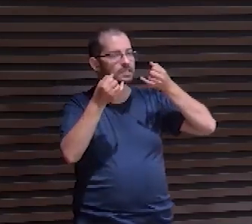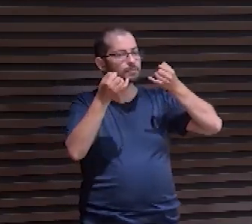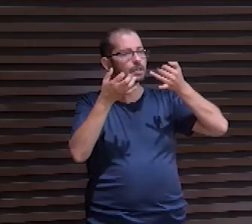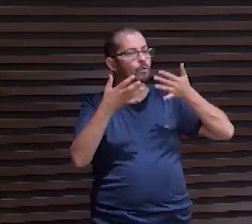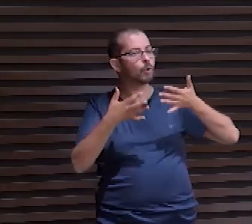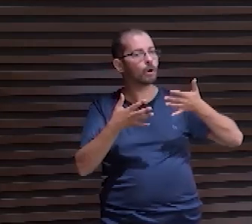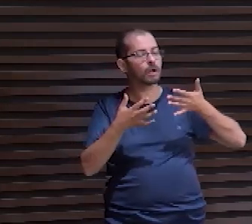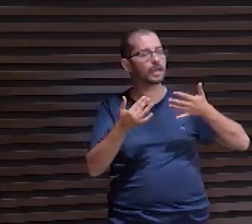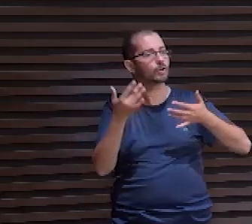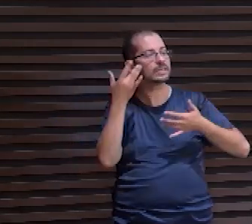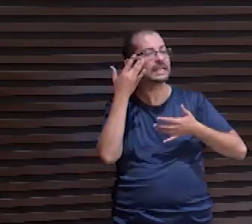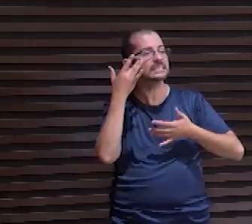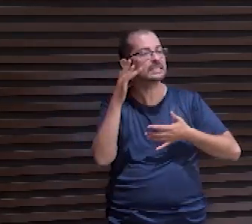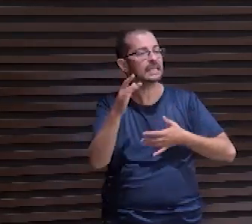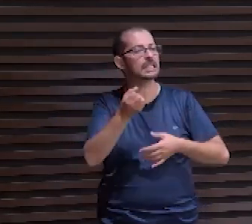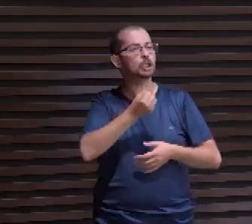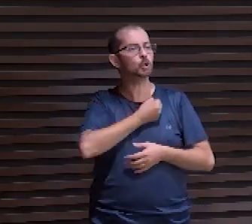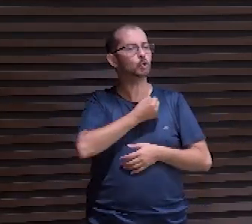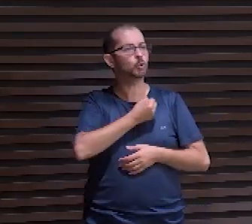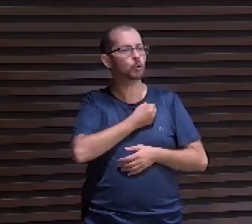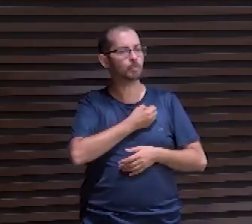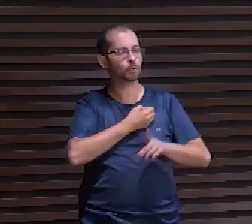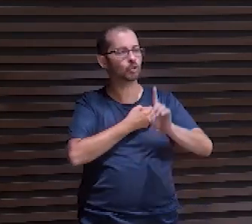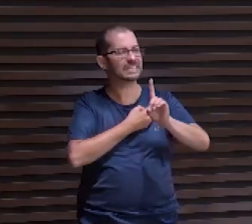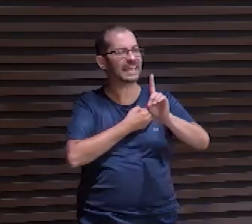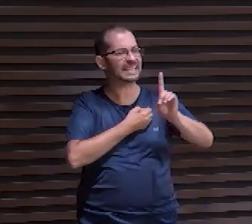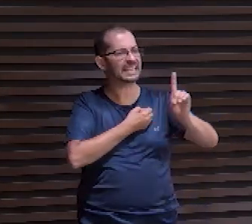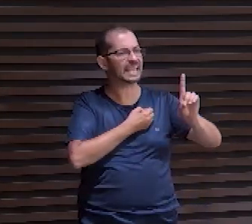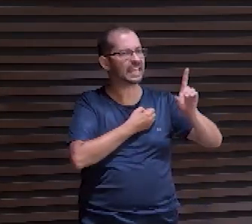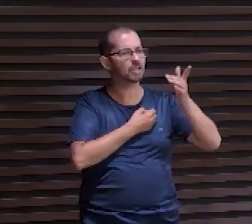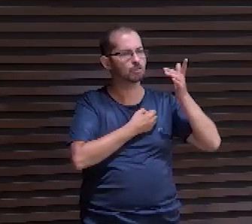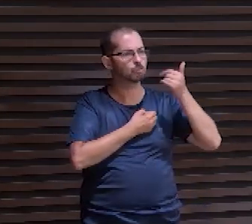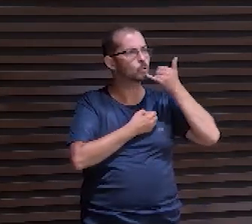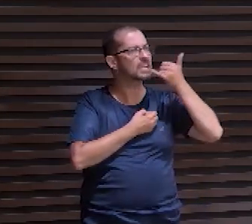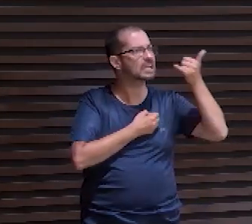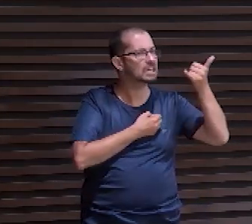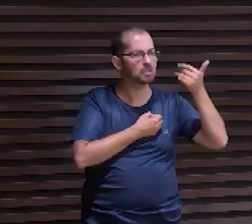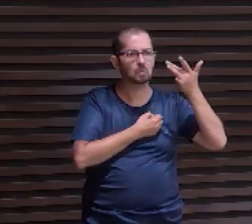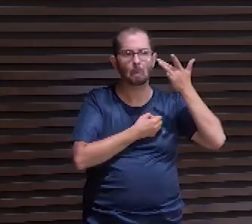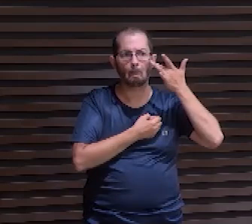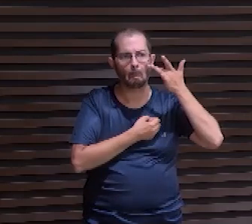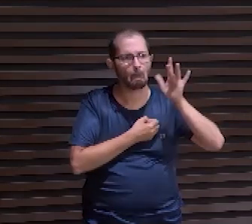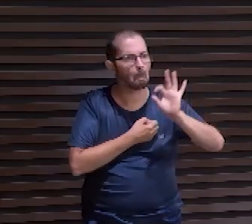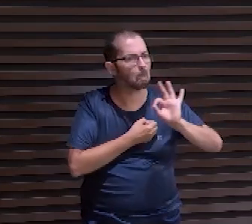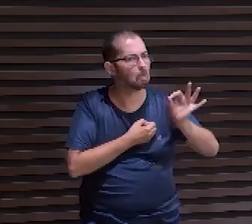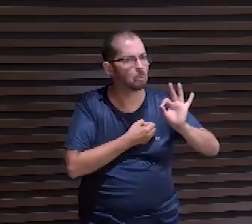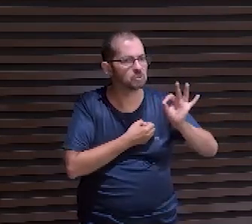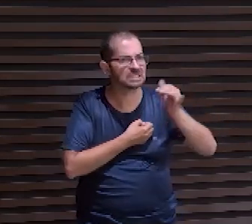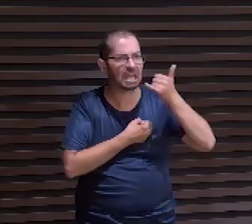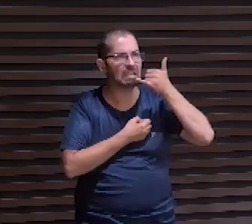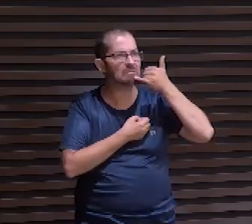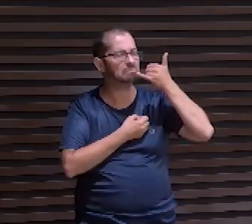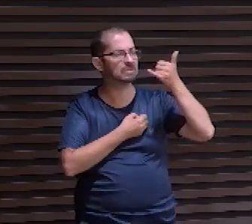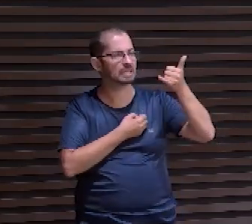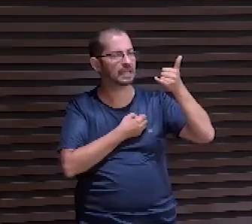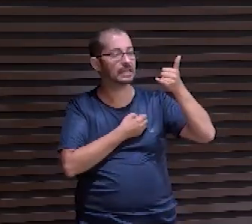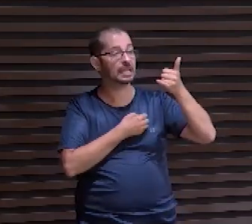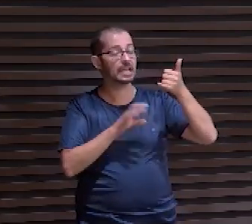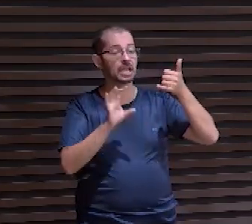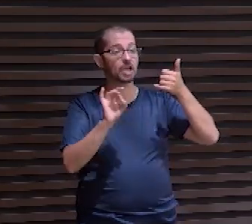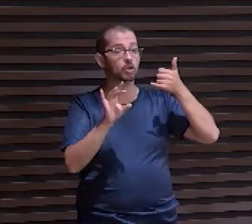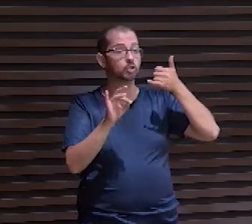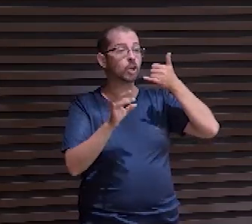que DDD estou ligando. Isso é no tempo do DDD, viu? Para que DDD estou ligando?